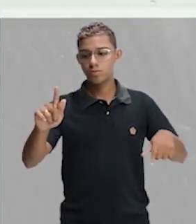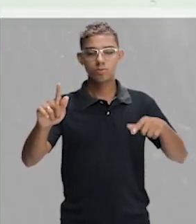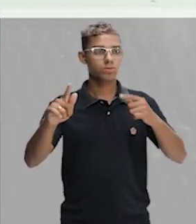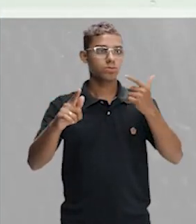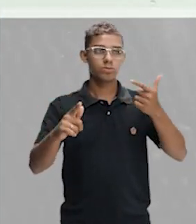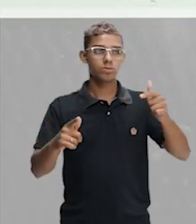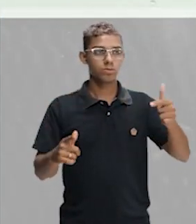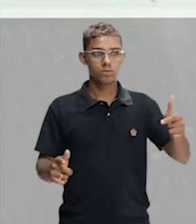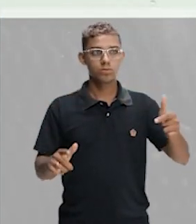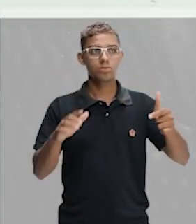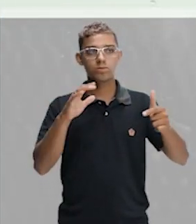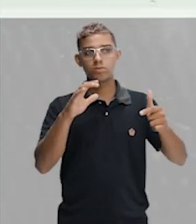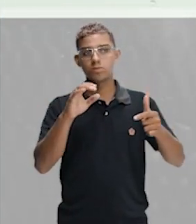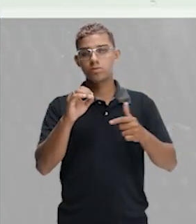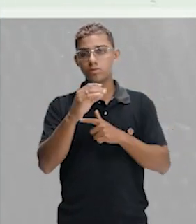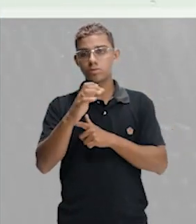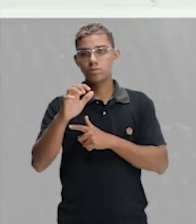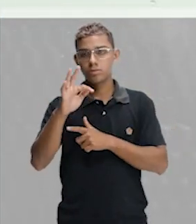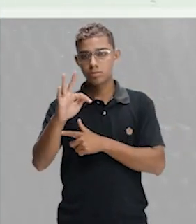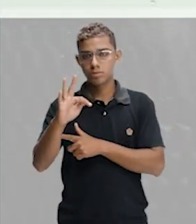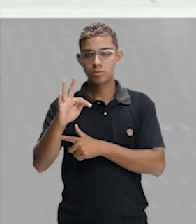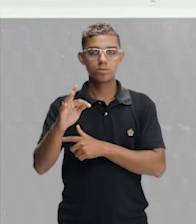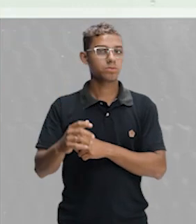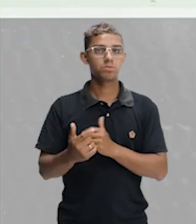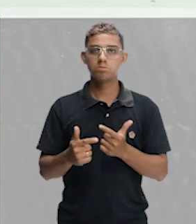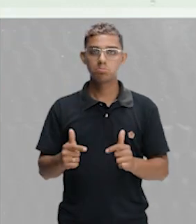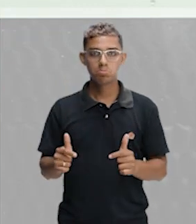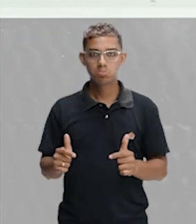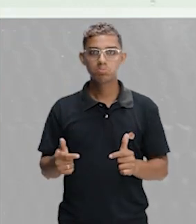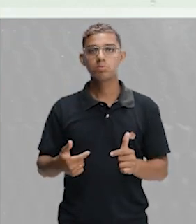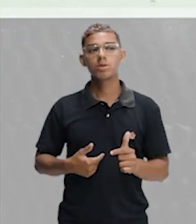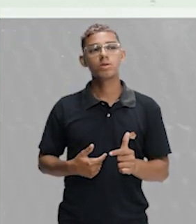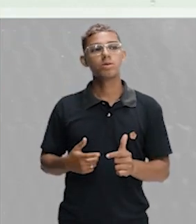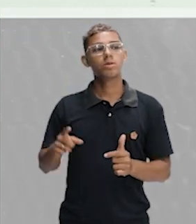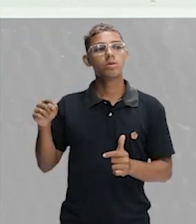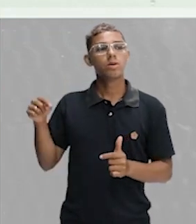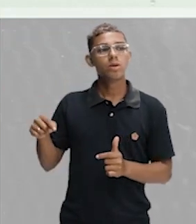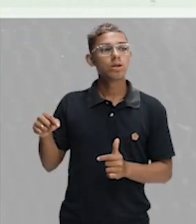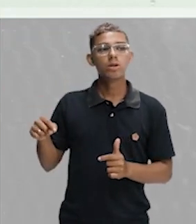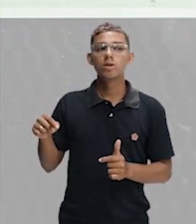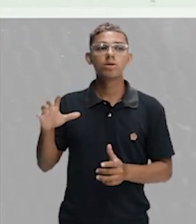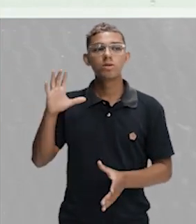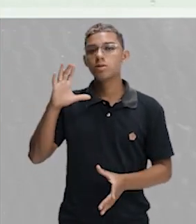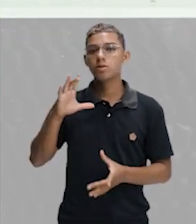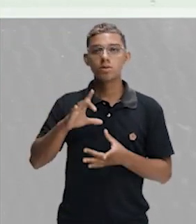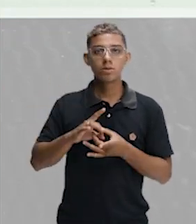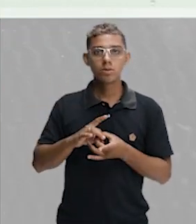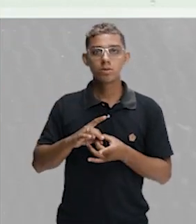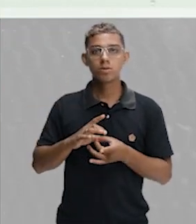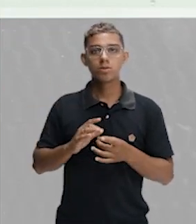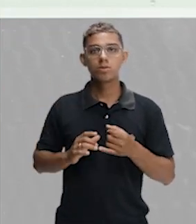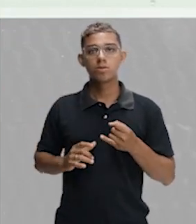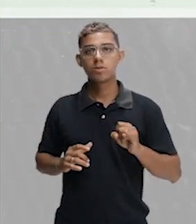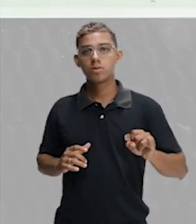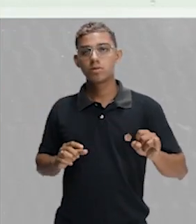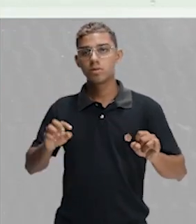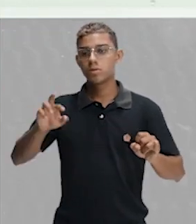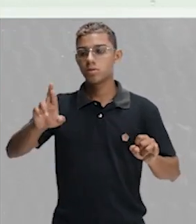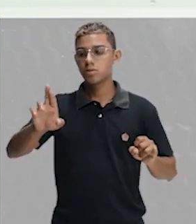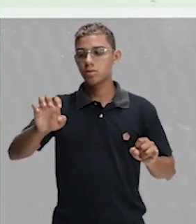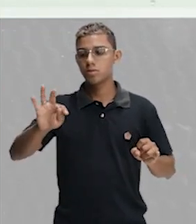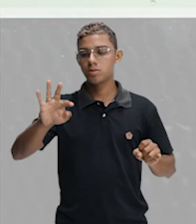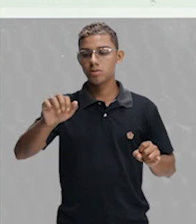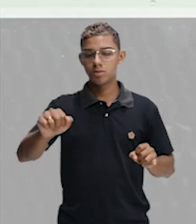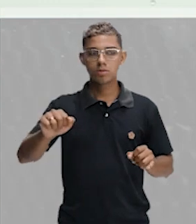o m ele também não vai se definir se a reta fizer